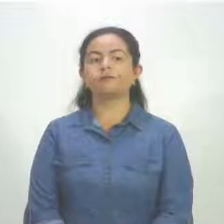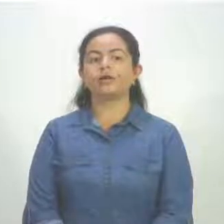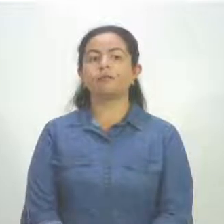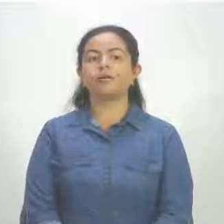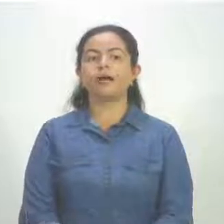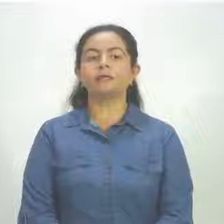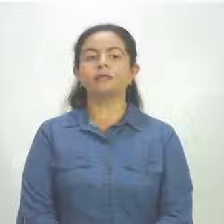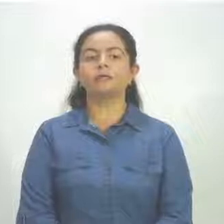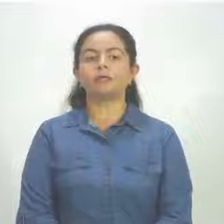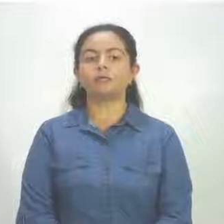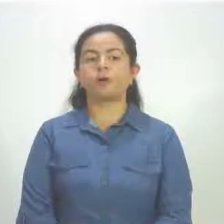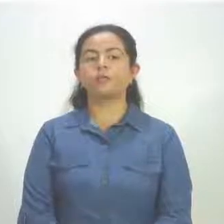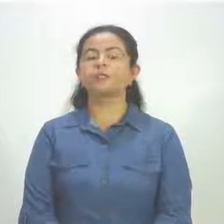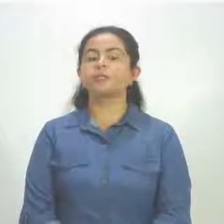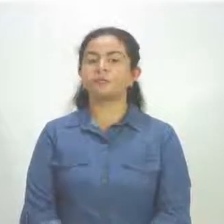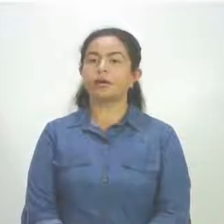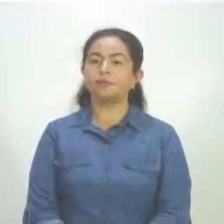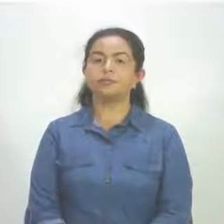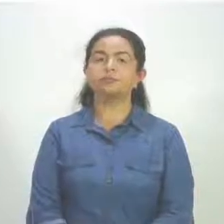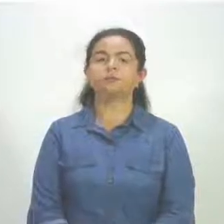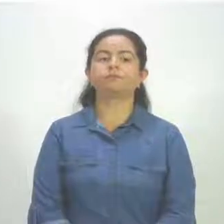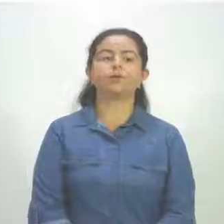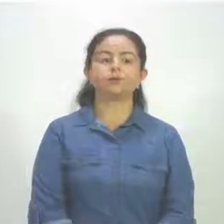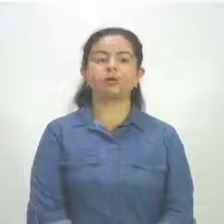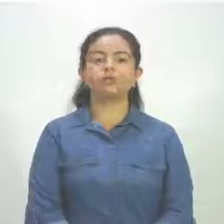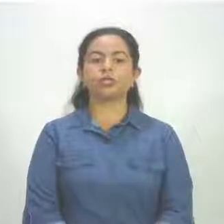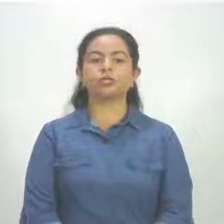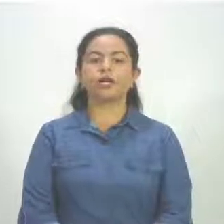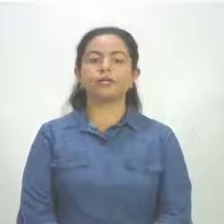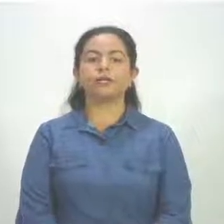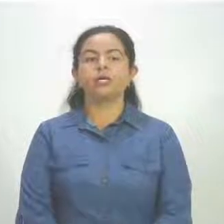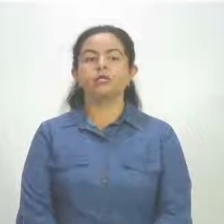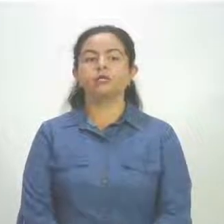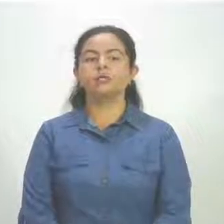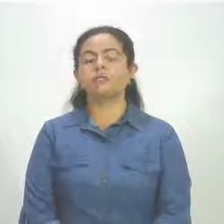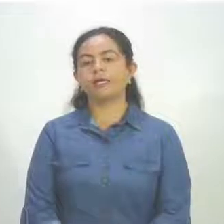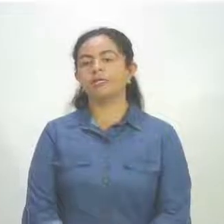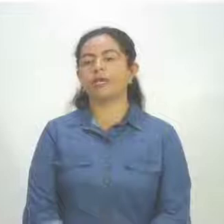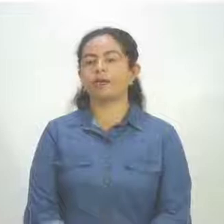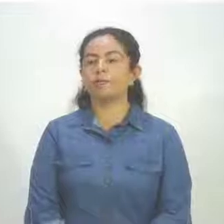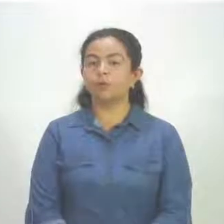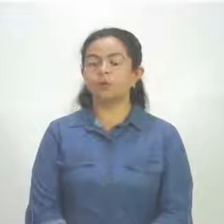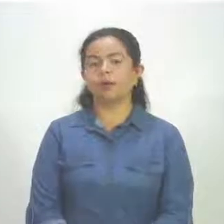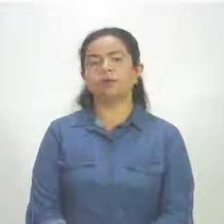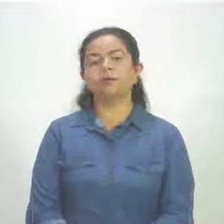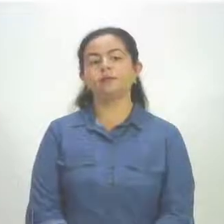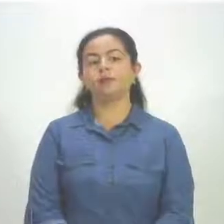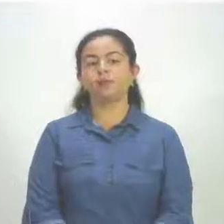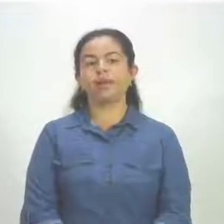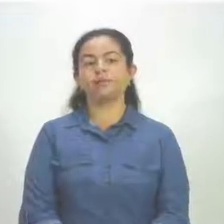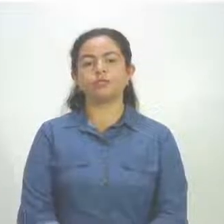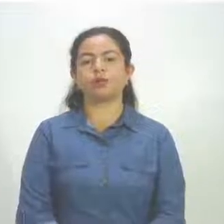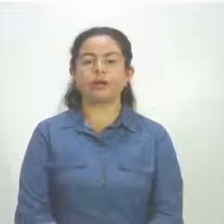que fizeram uma análise de suas próprias necessidades, pois uma rotina diária de um discente ela vai muito além